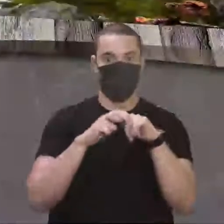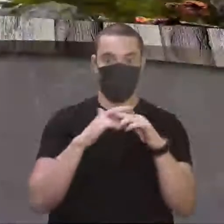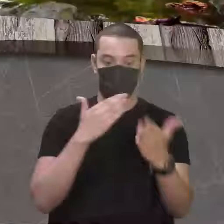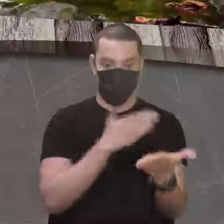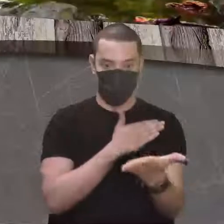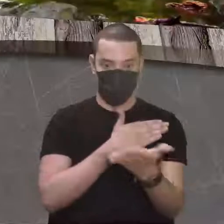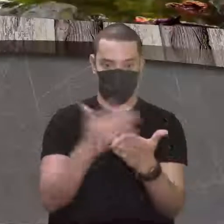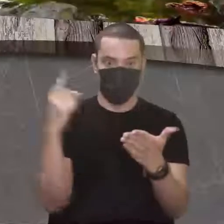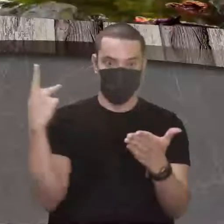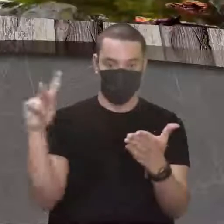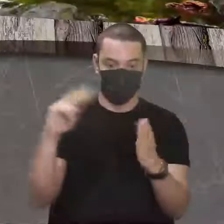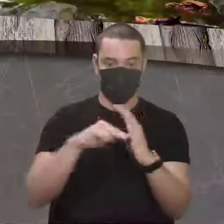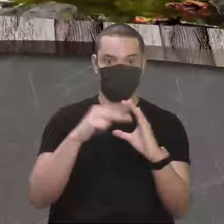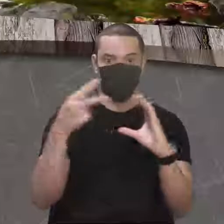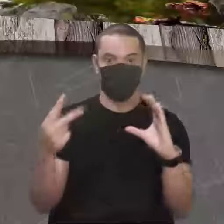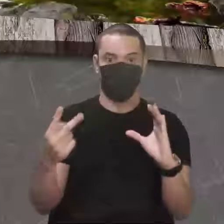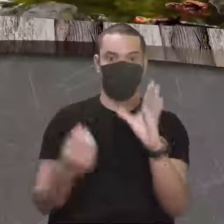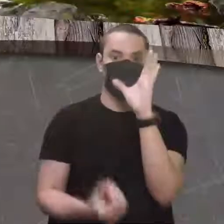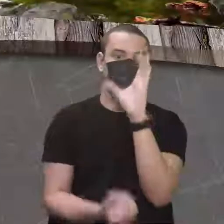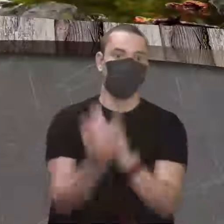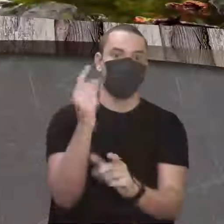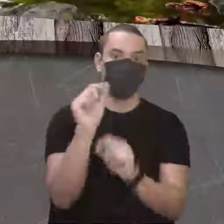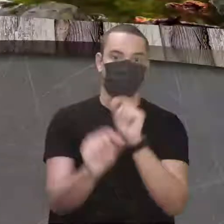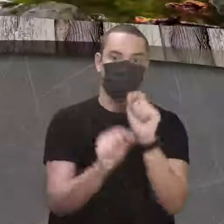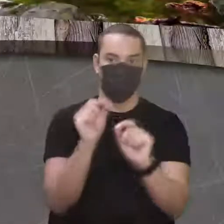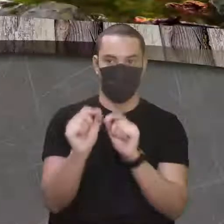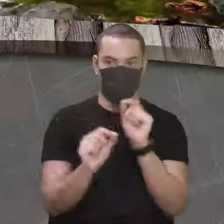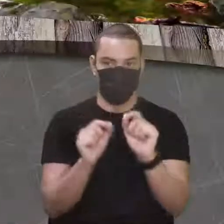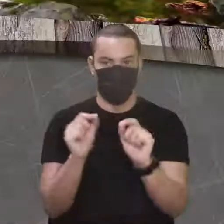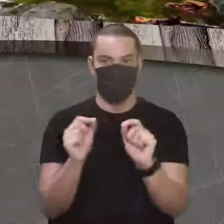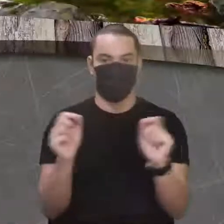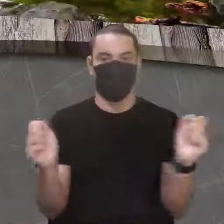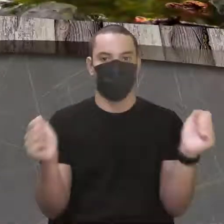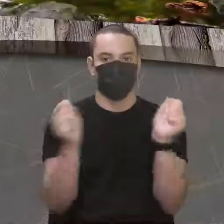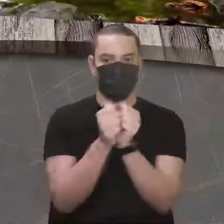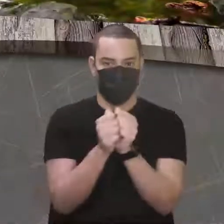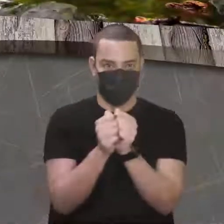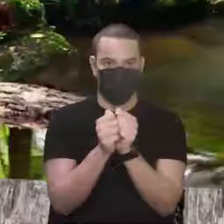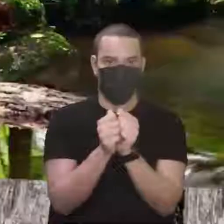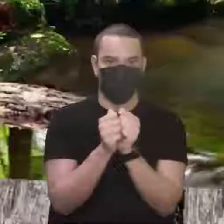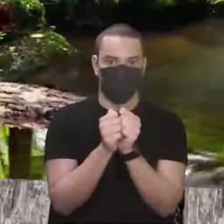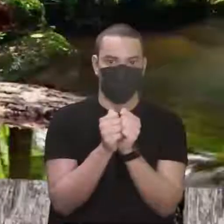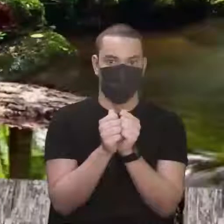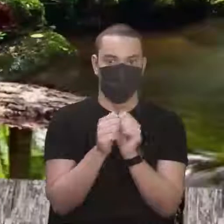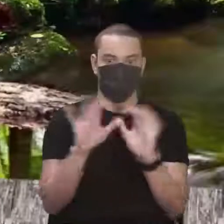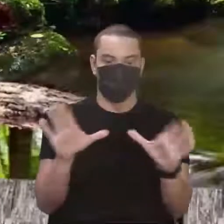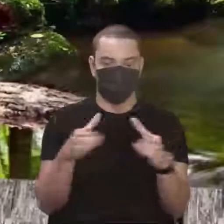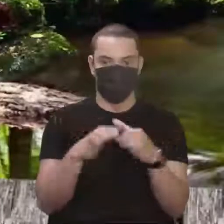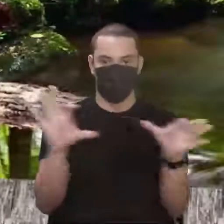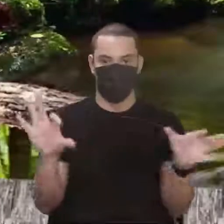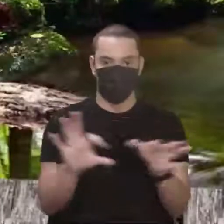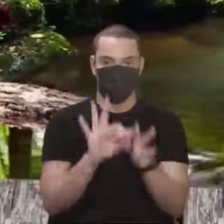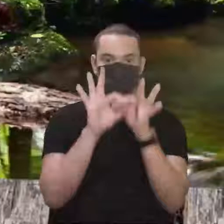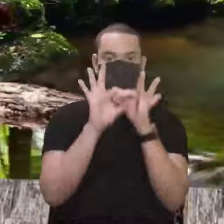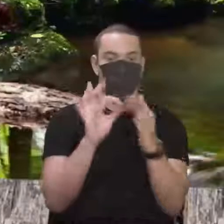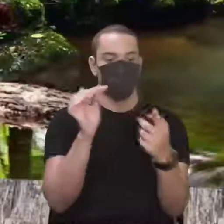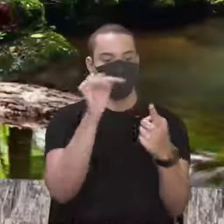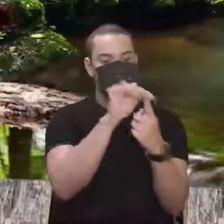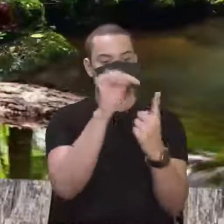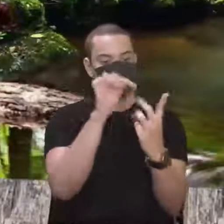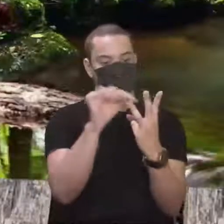partir desses genes, a partir dessas comunicações entre essas bases nitrogenadas, você vai